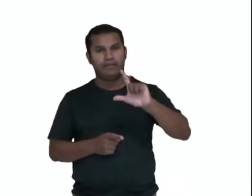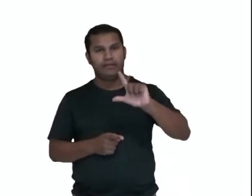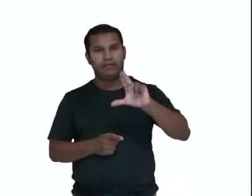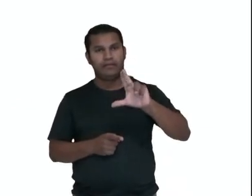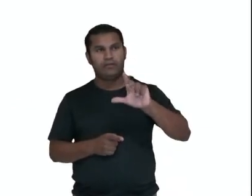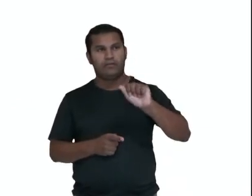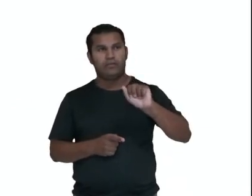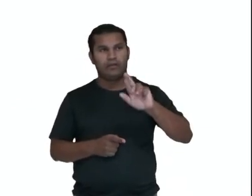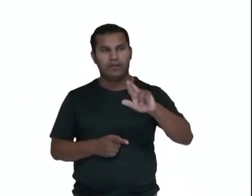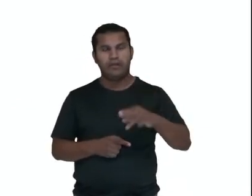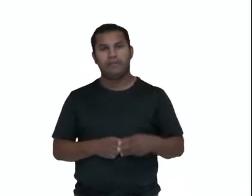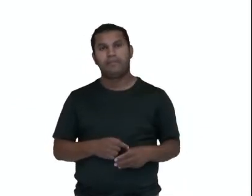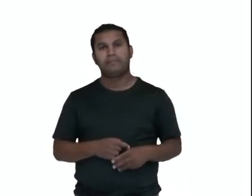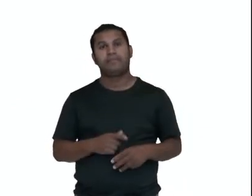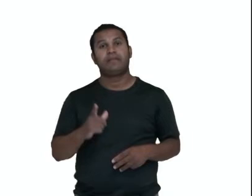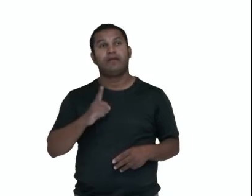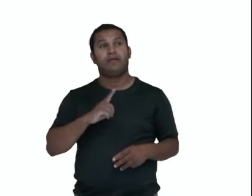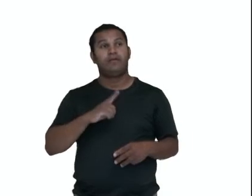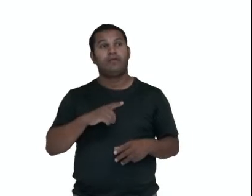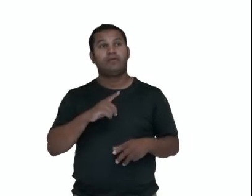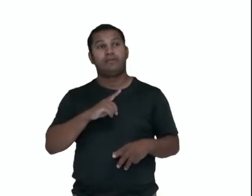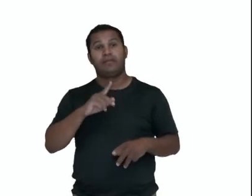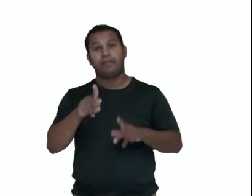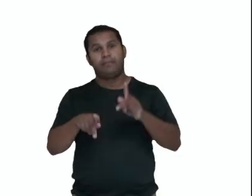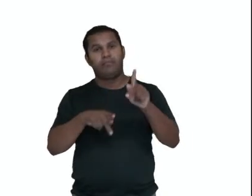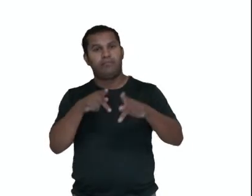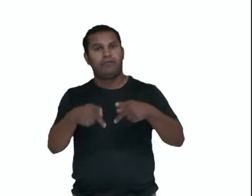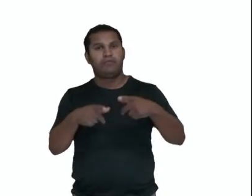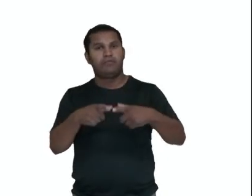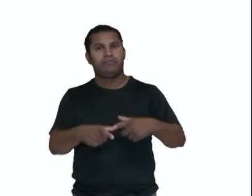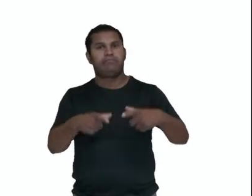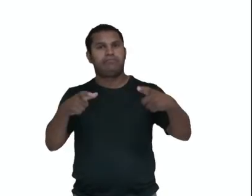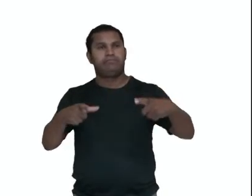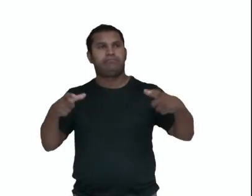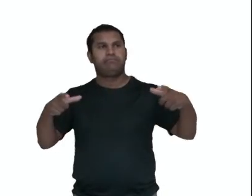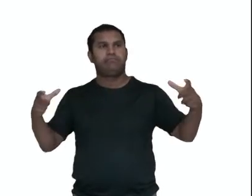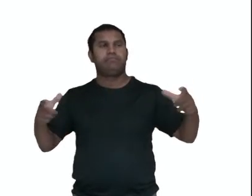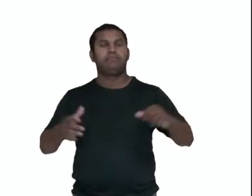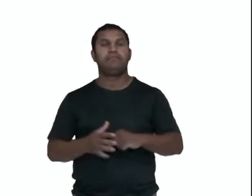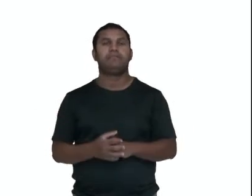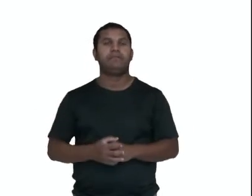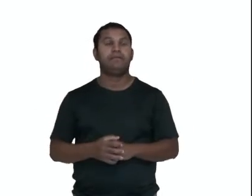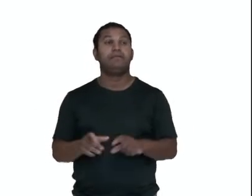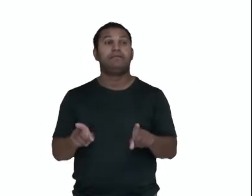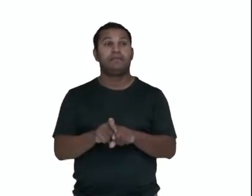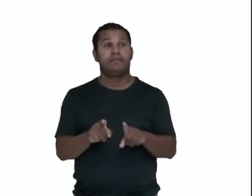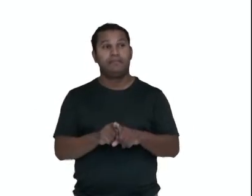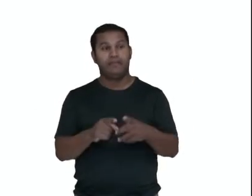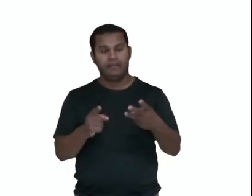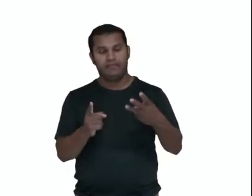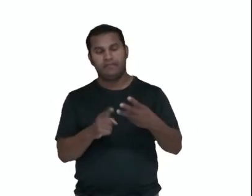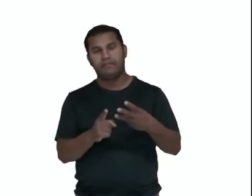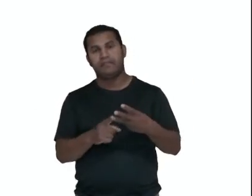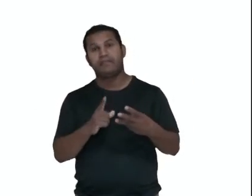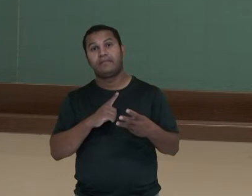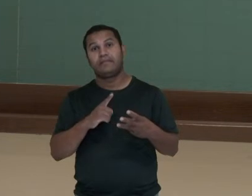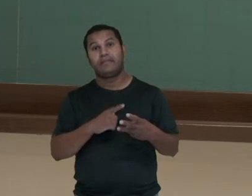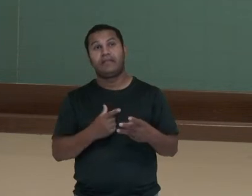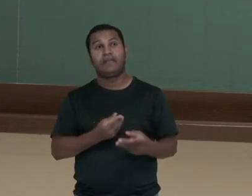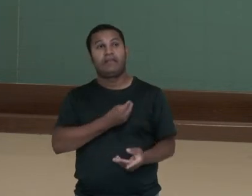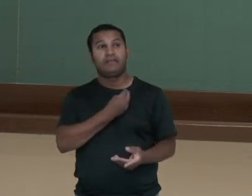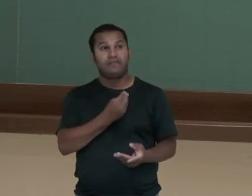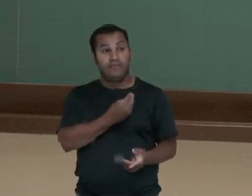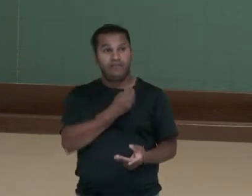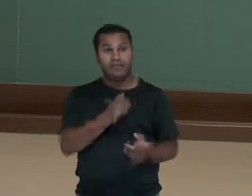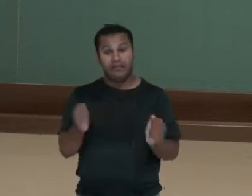aquela população continuar vivendo. E também, né? Sempre nas espécies, sempre as mesma espécie vão se